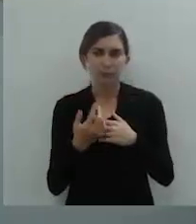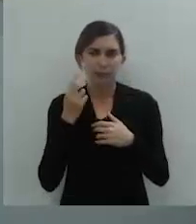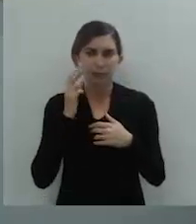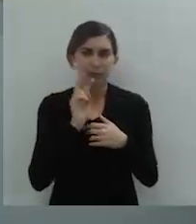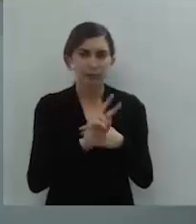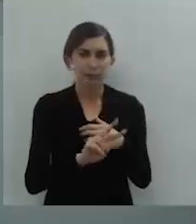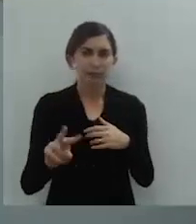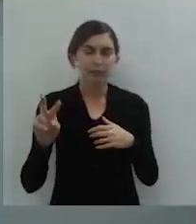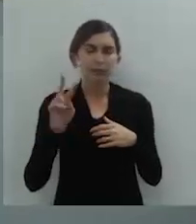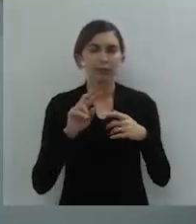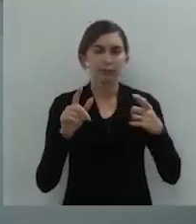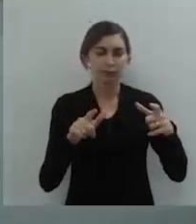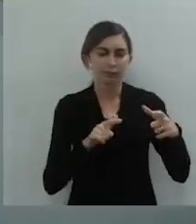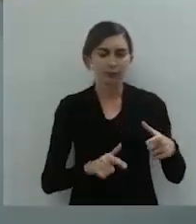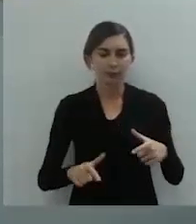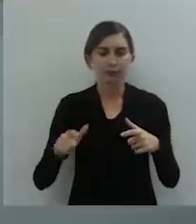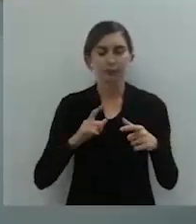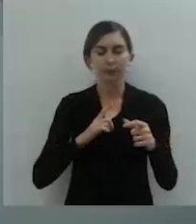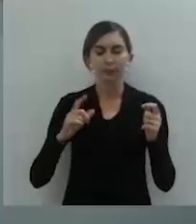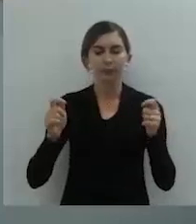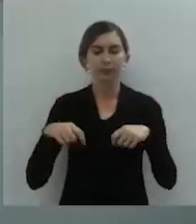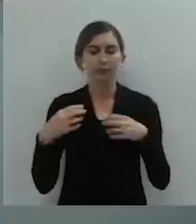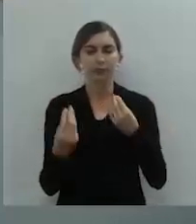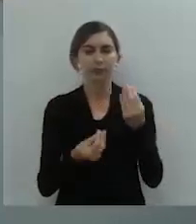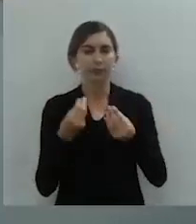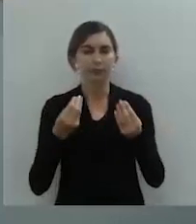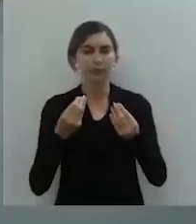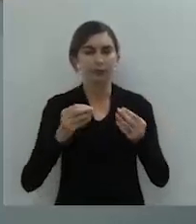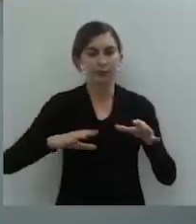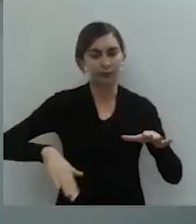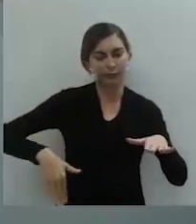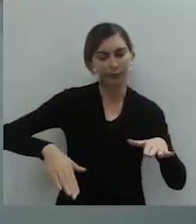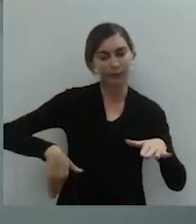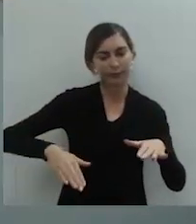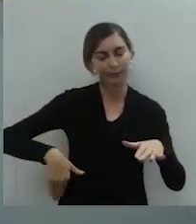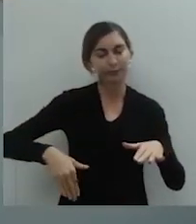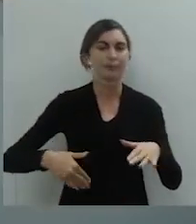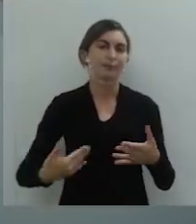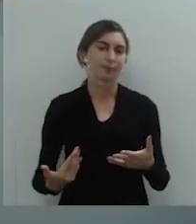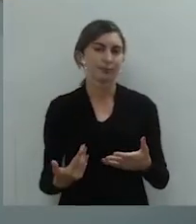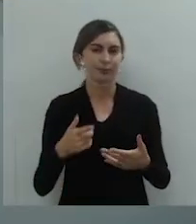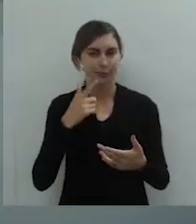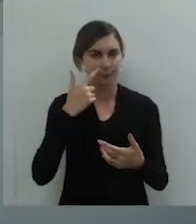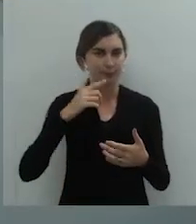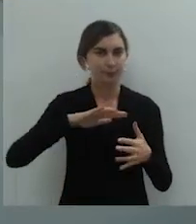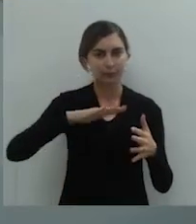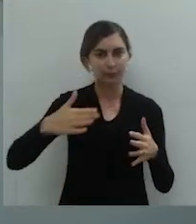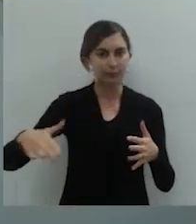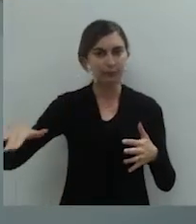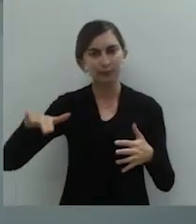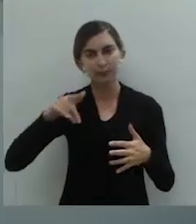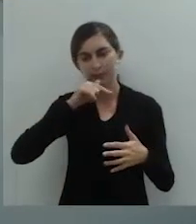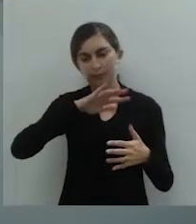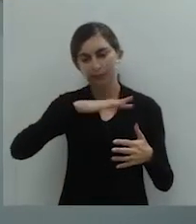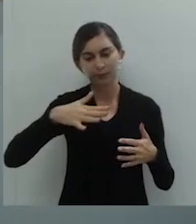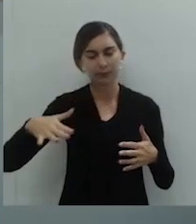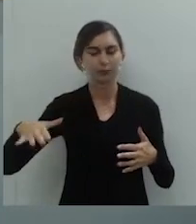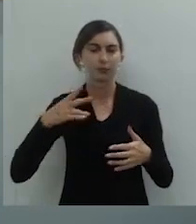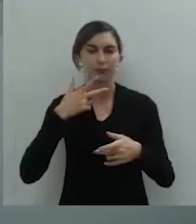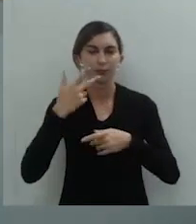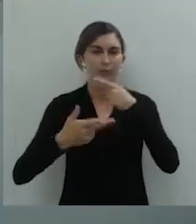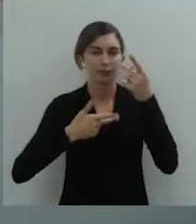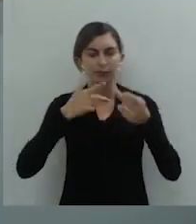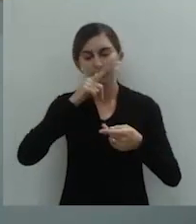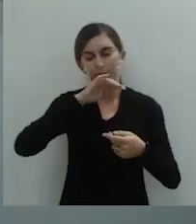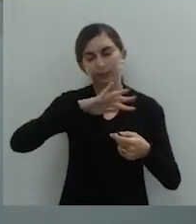vejam que essa ocupação, ela se deu pelo litoral, né? Veja aí o mar. Nós estamos